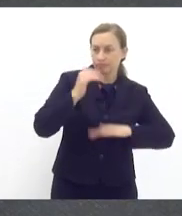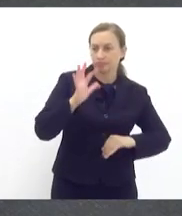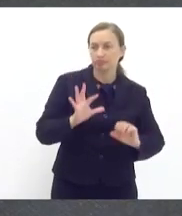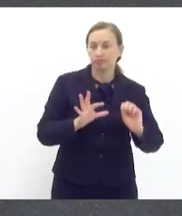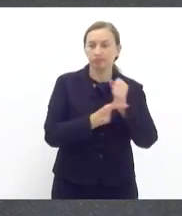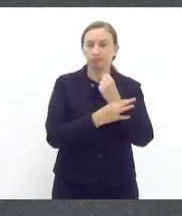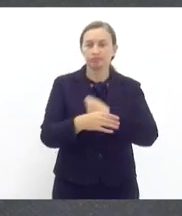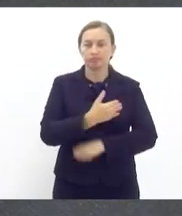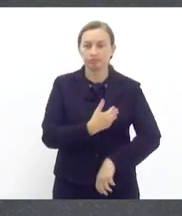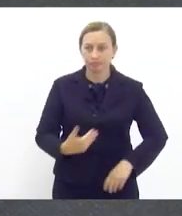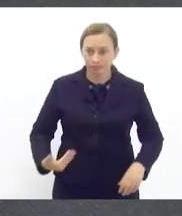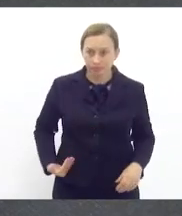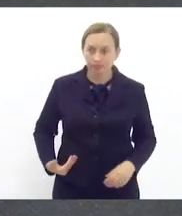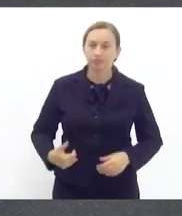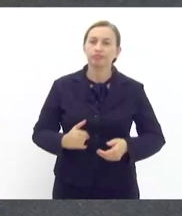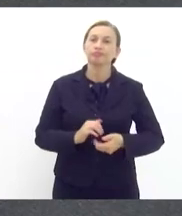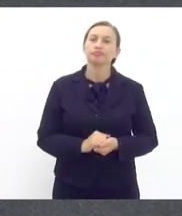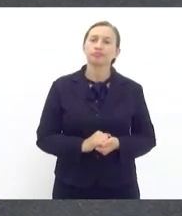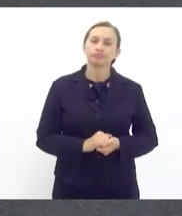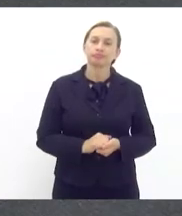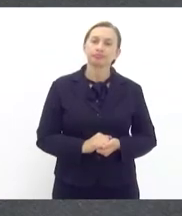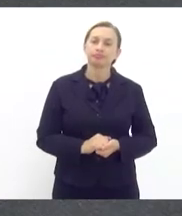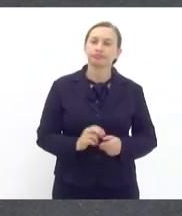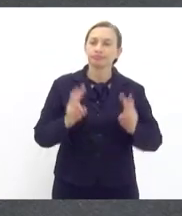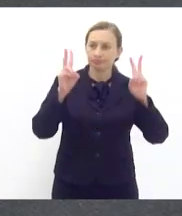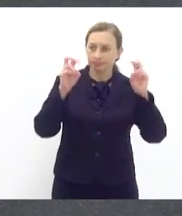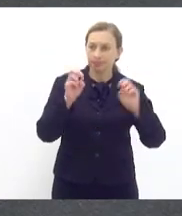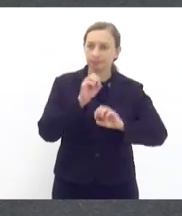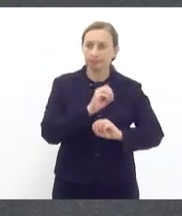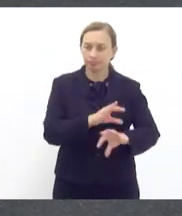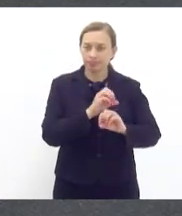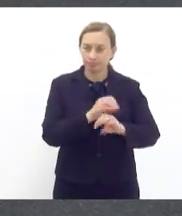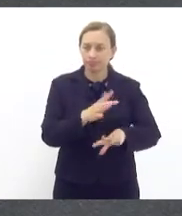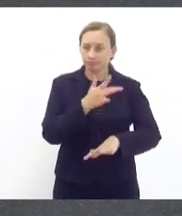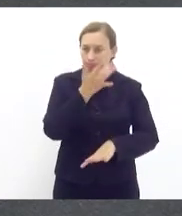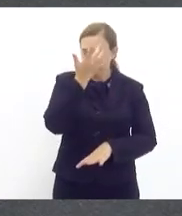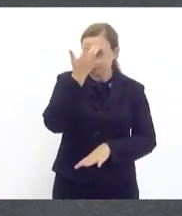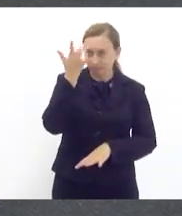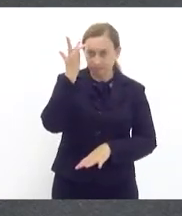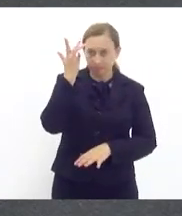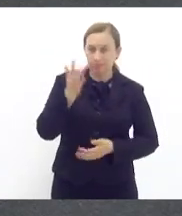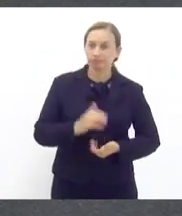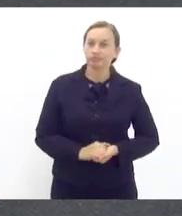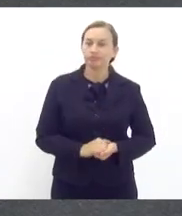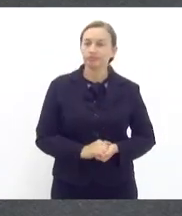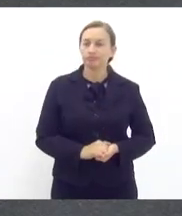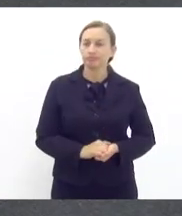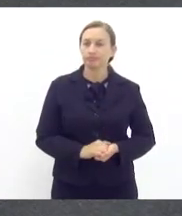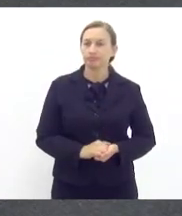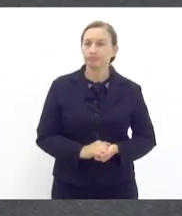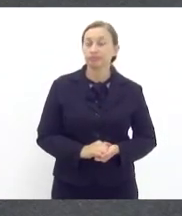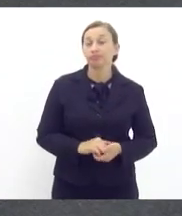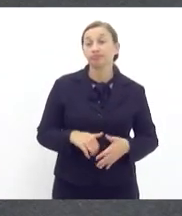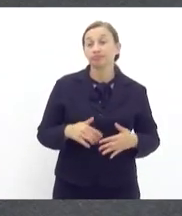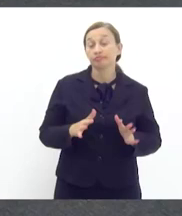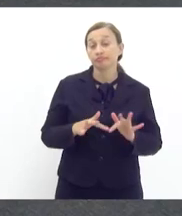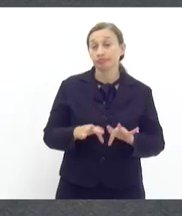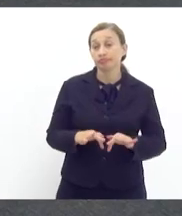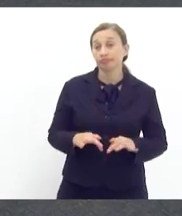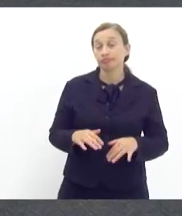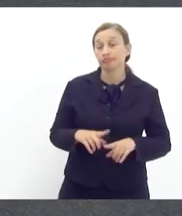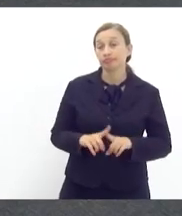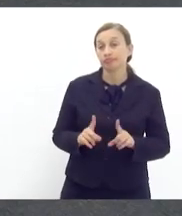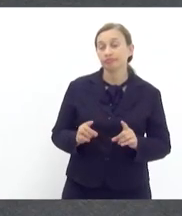especializarem especificamente nos temas de educação e de saúde mental enfim mais um